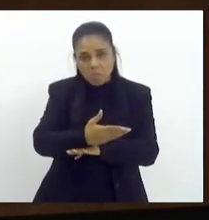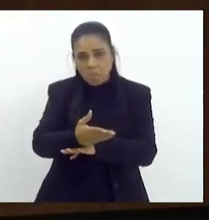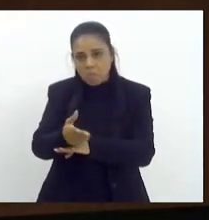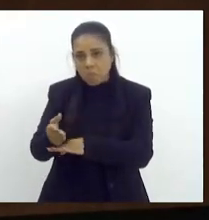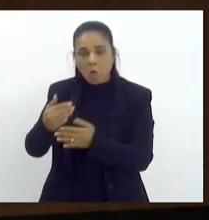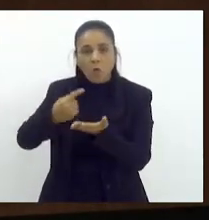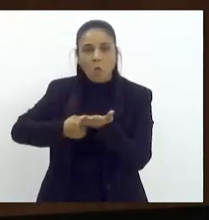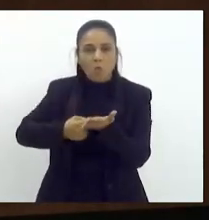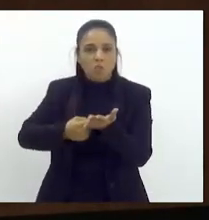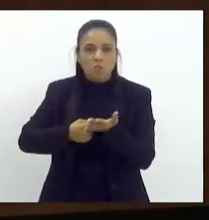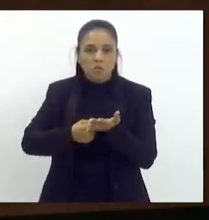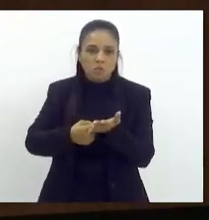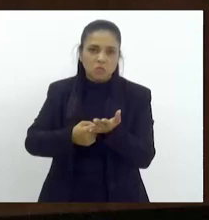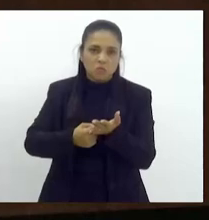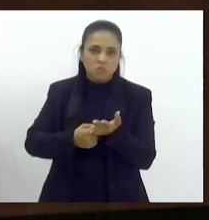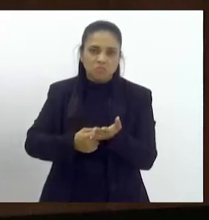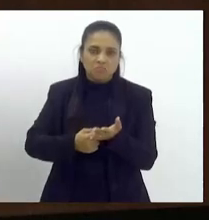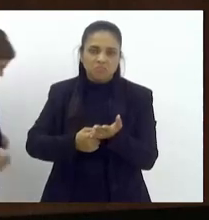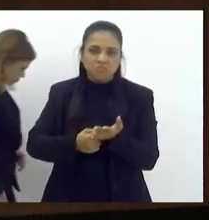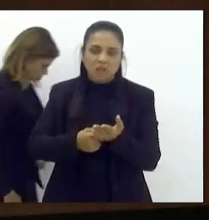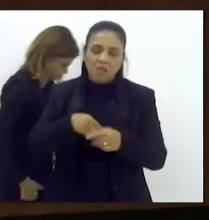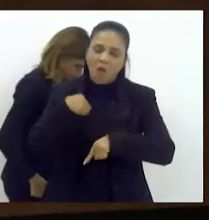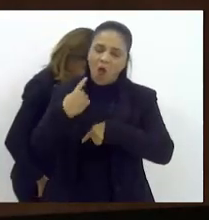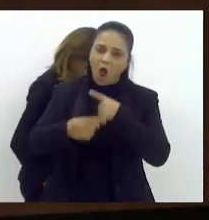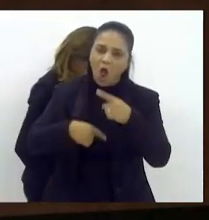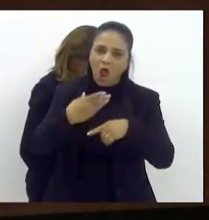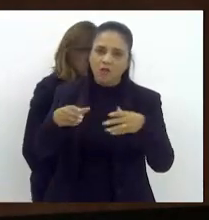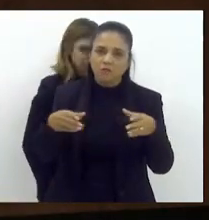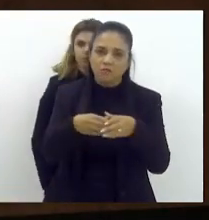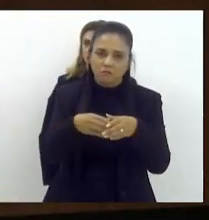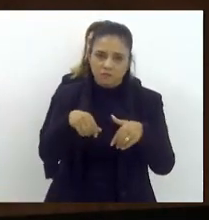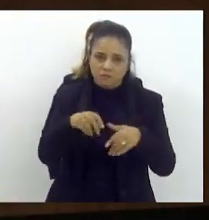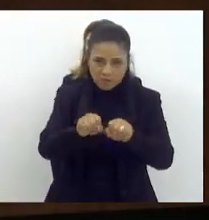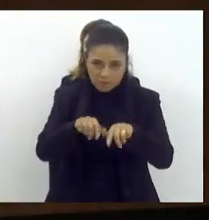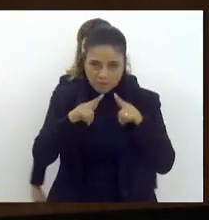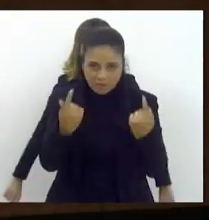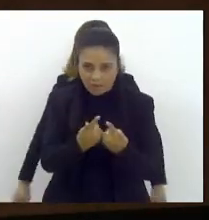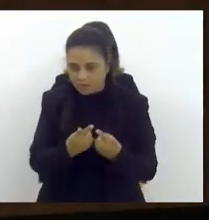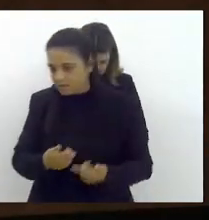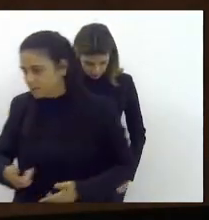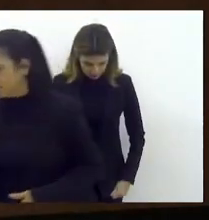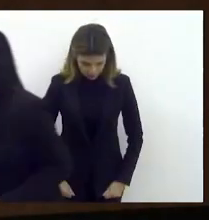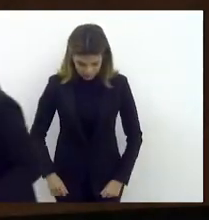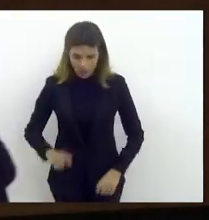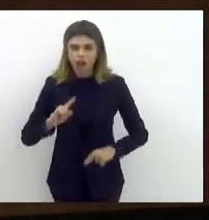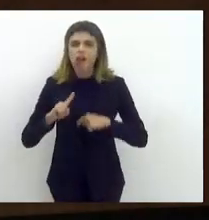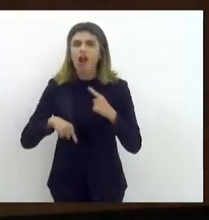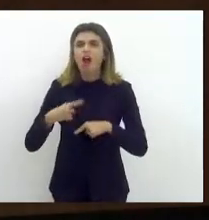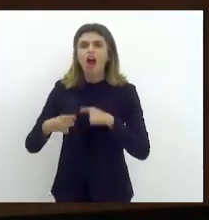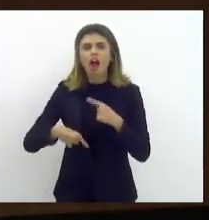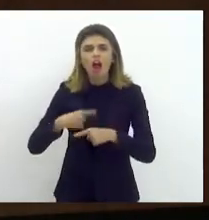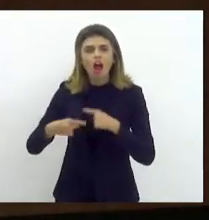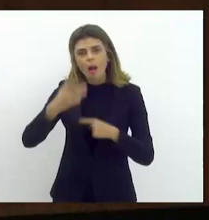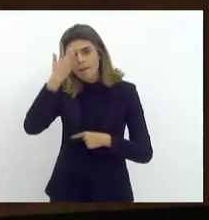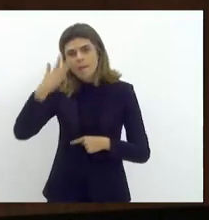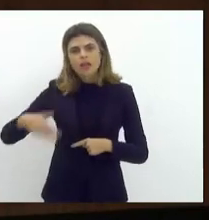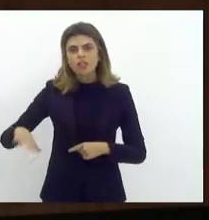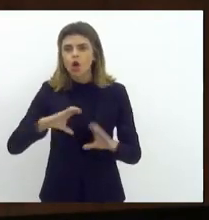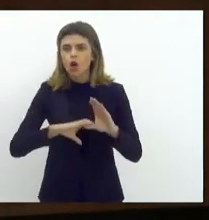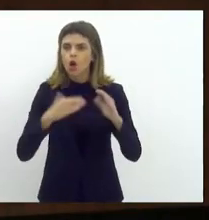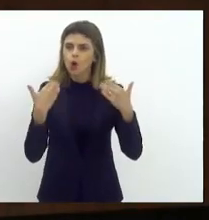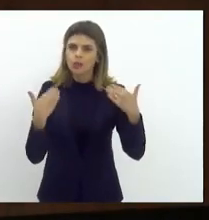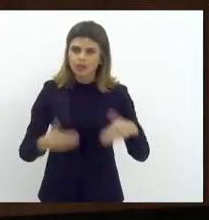que foi firmado com ela está engabelando as comissões dessa casa está engabelando os concursados